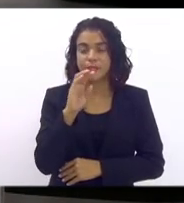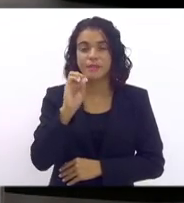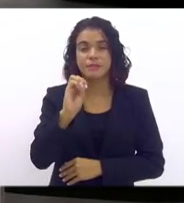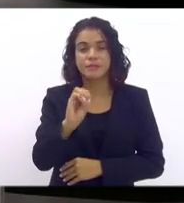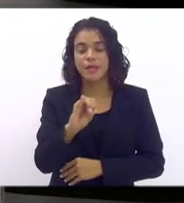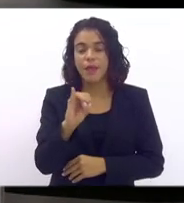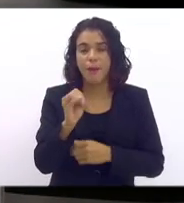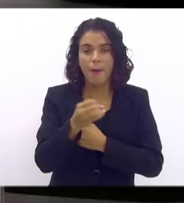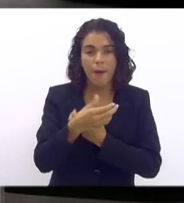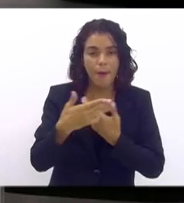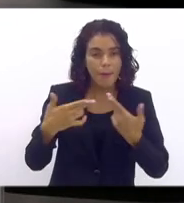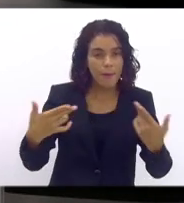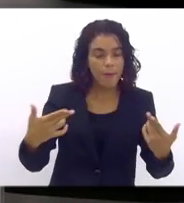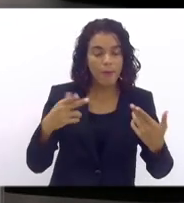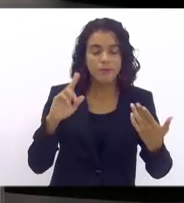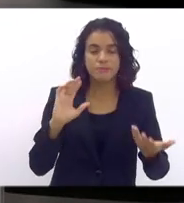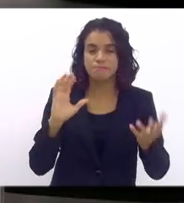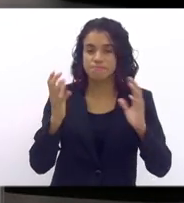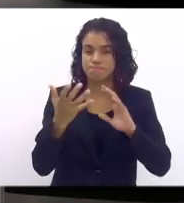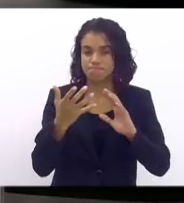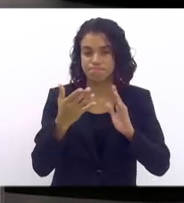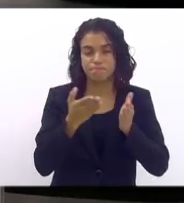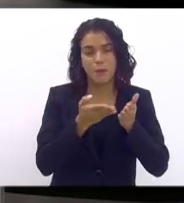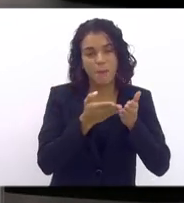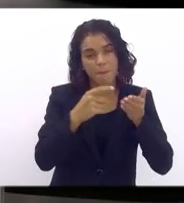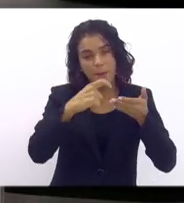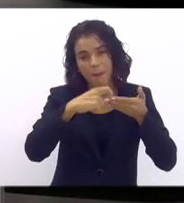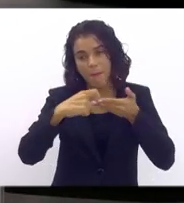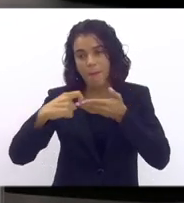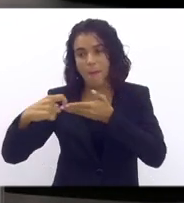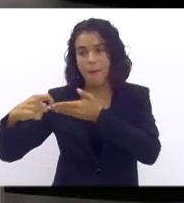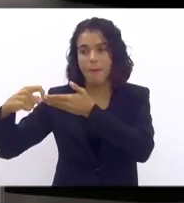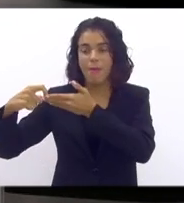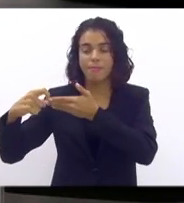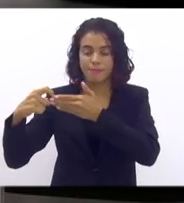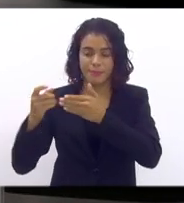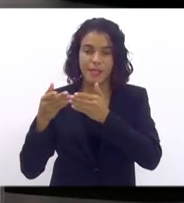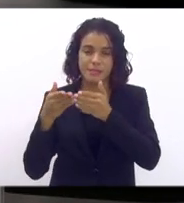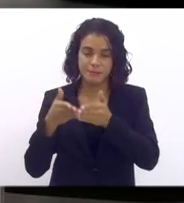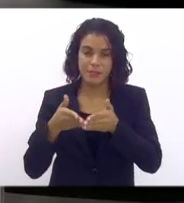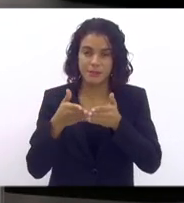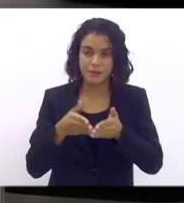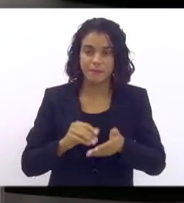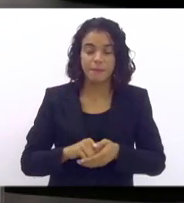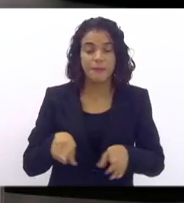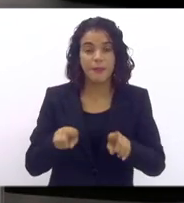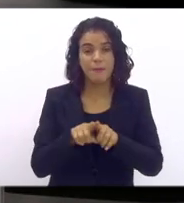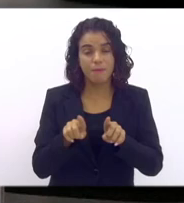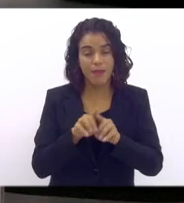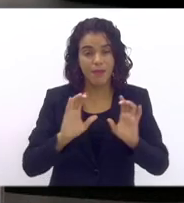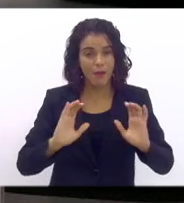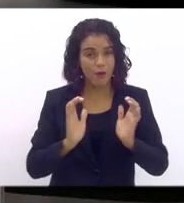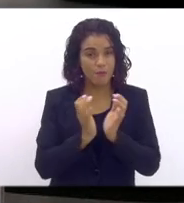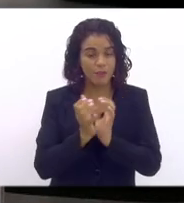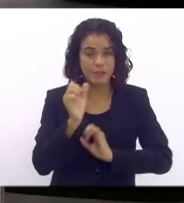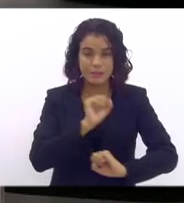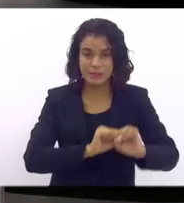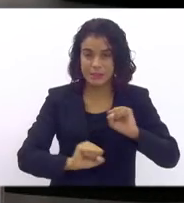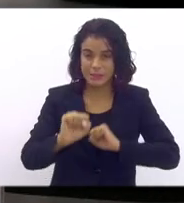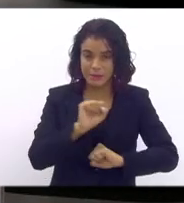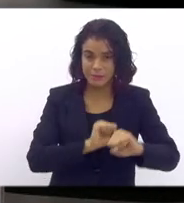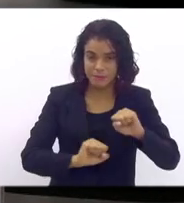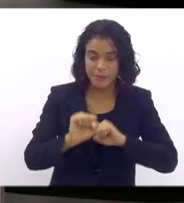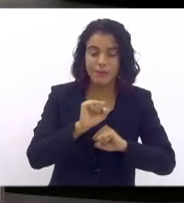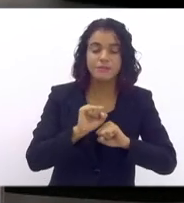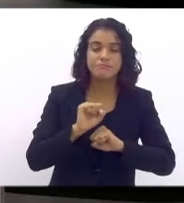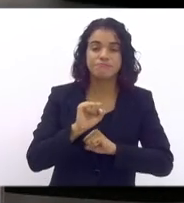coisa acontecesse na remoção das embarcações E no caso da destinação a compania de limpeza de Niterói ficou responsável por